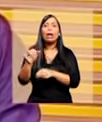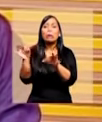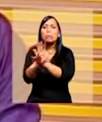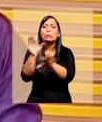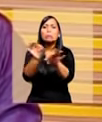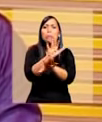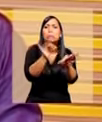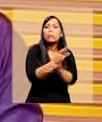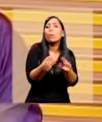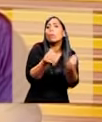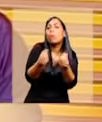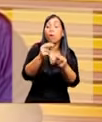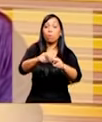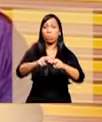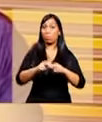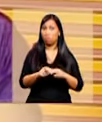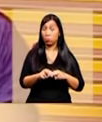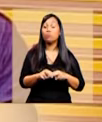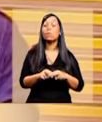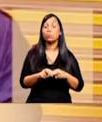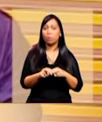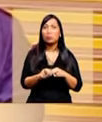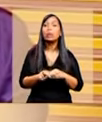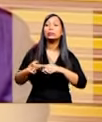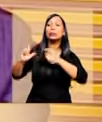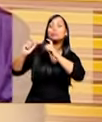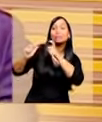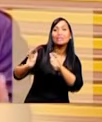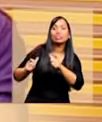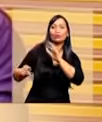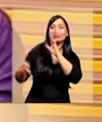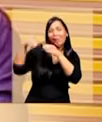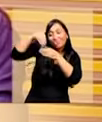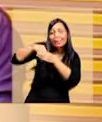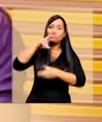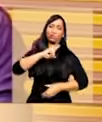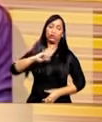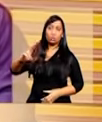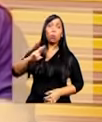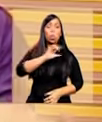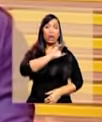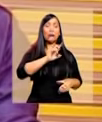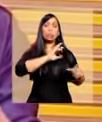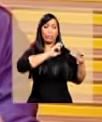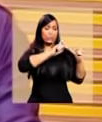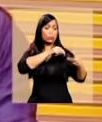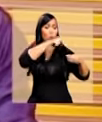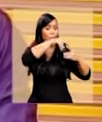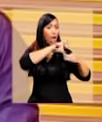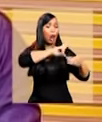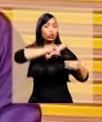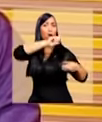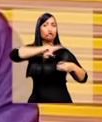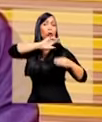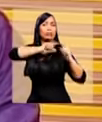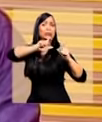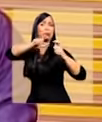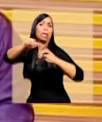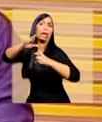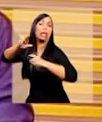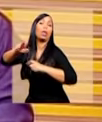vai se concretizando a partir das tradições religiosas. E cada uma das tradições